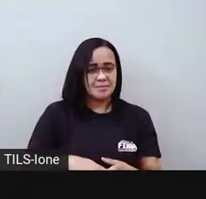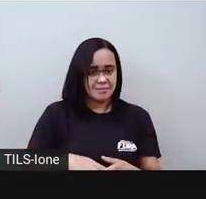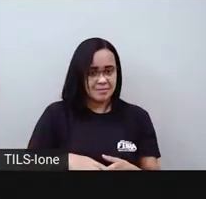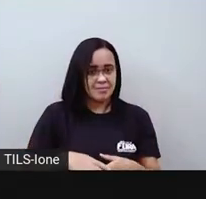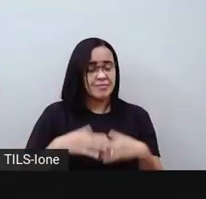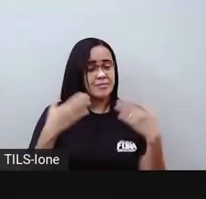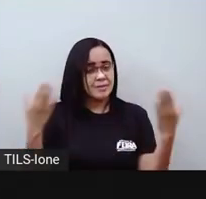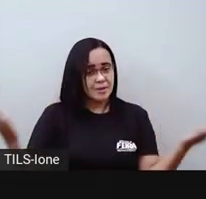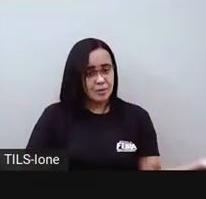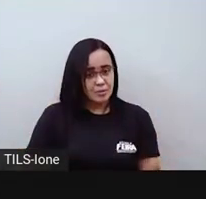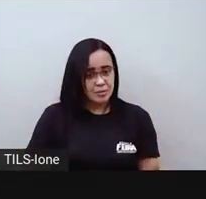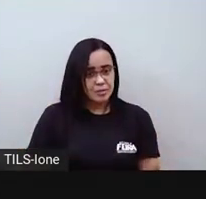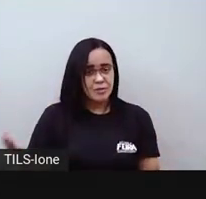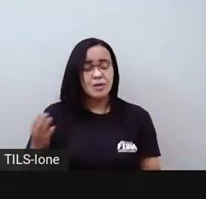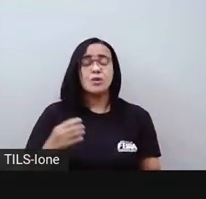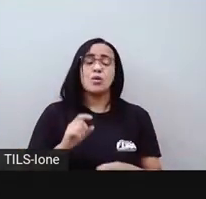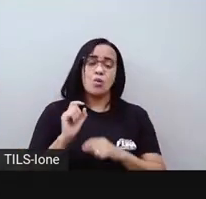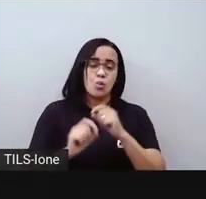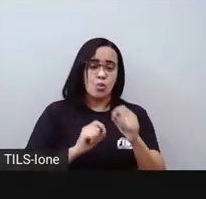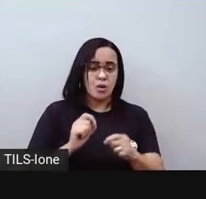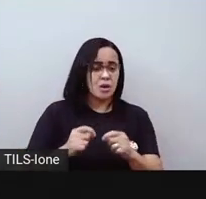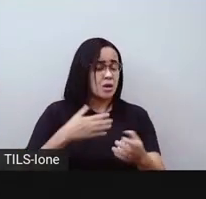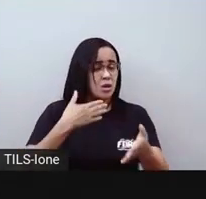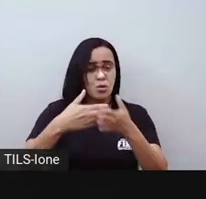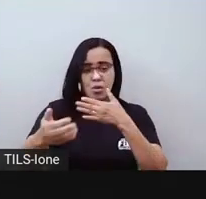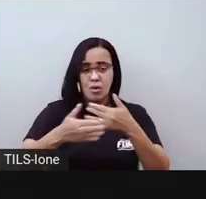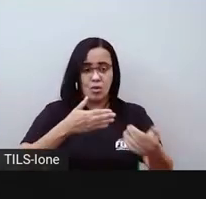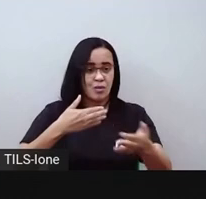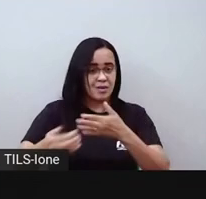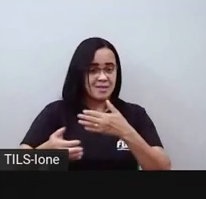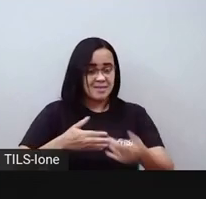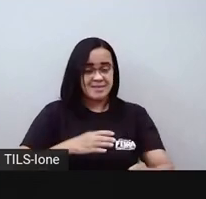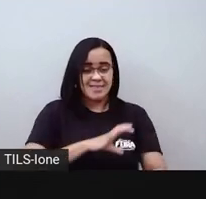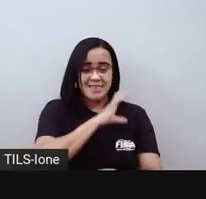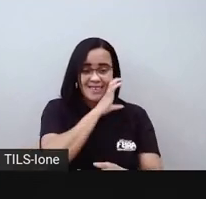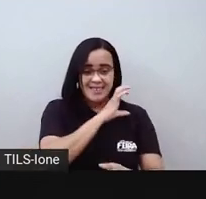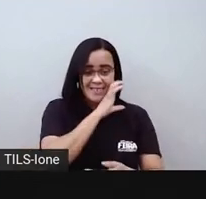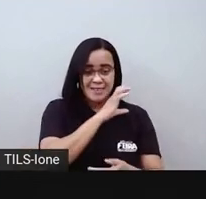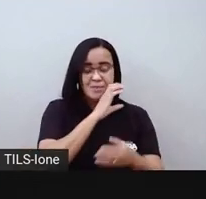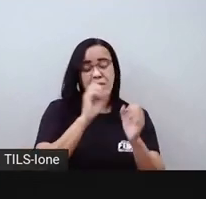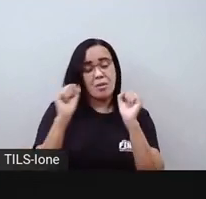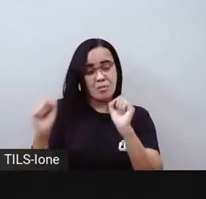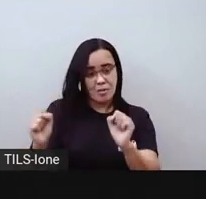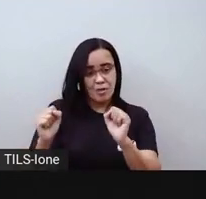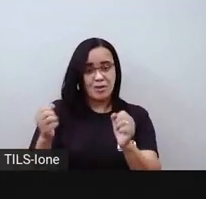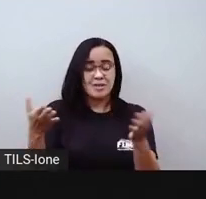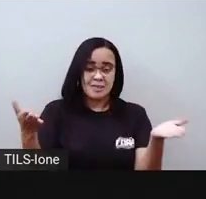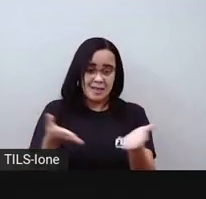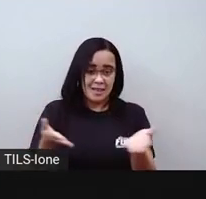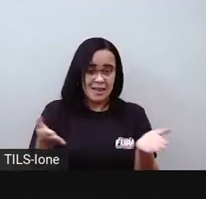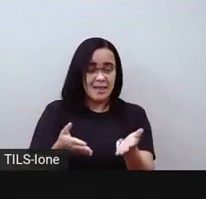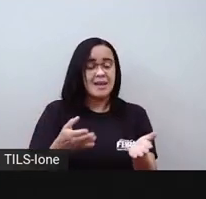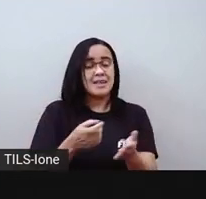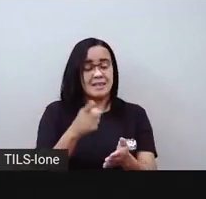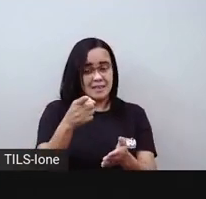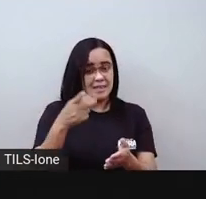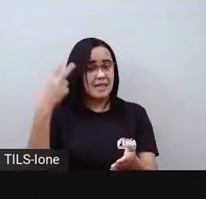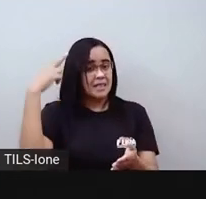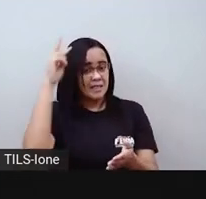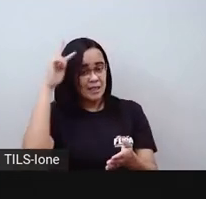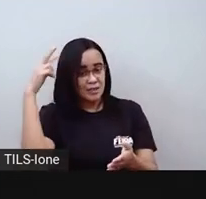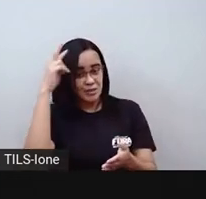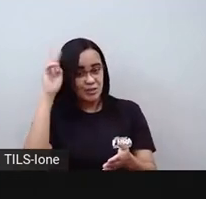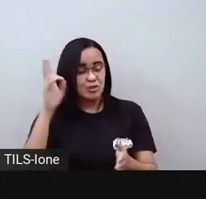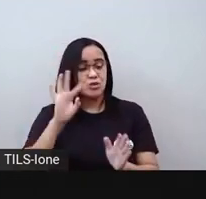sido qualquer animal que vocês quiserem. Tanto esses que a gente trouxe no início da história, né? Dentro do contexto de